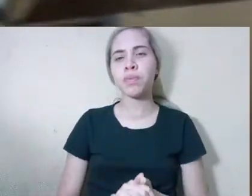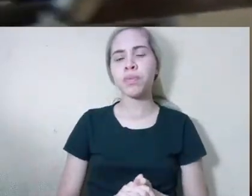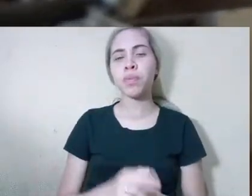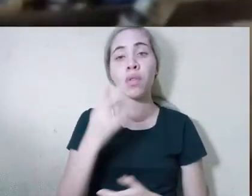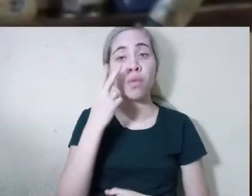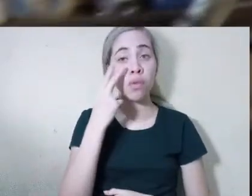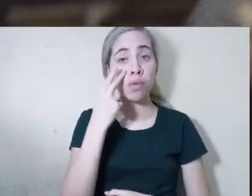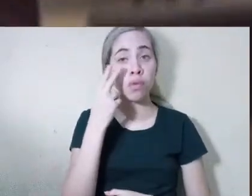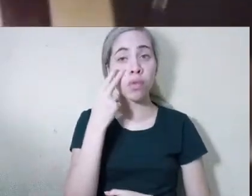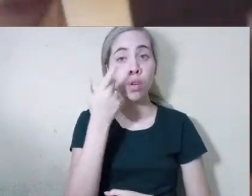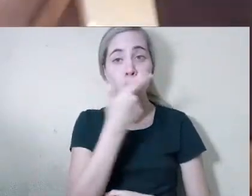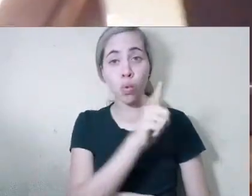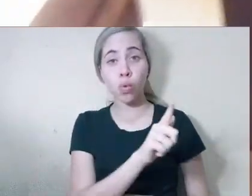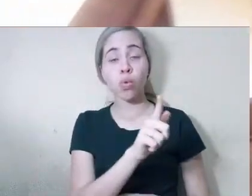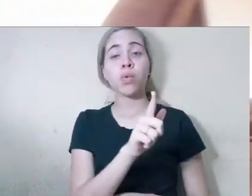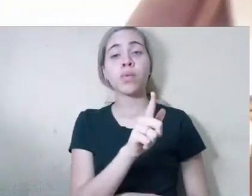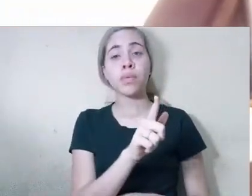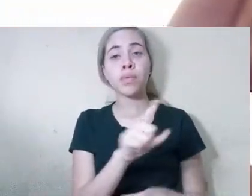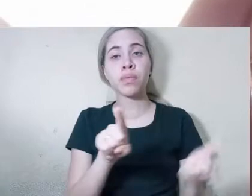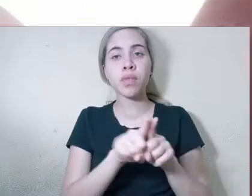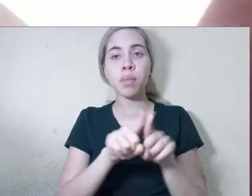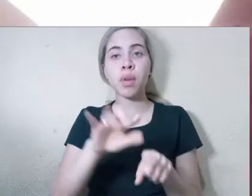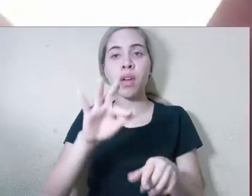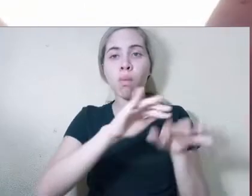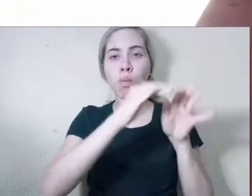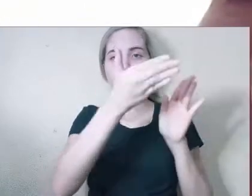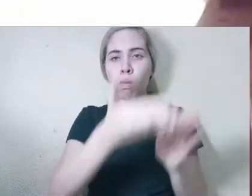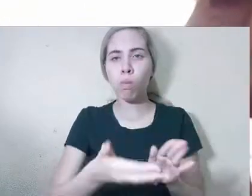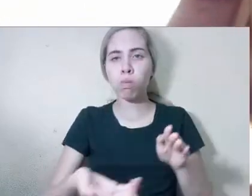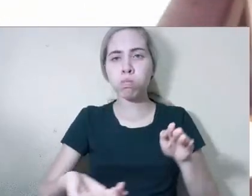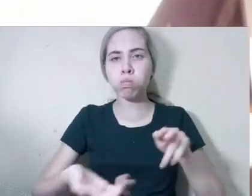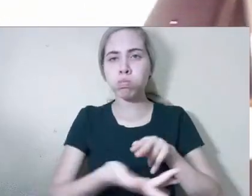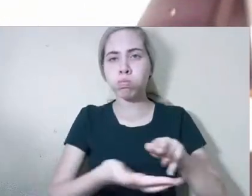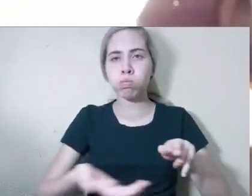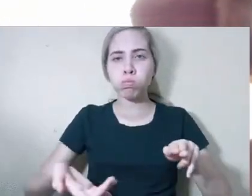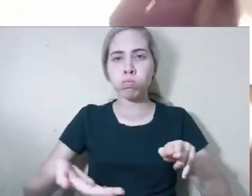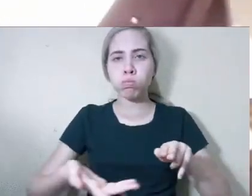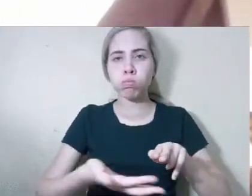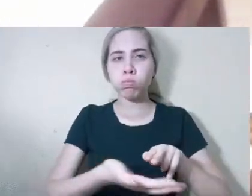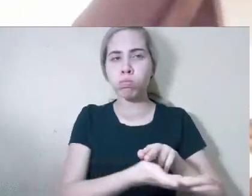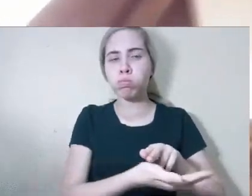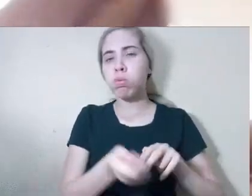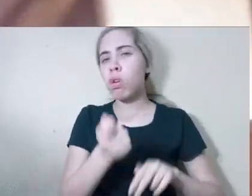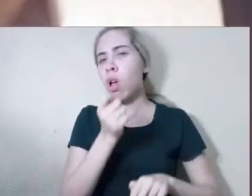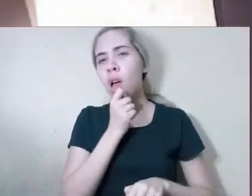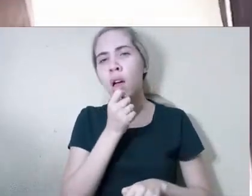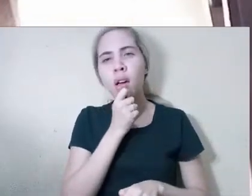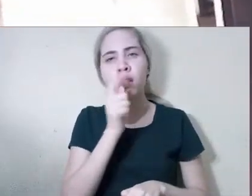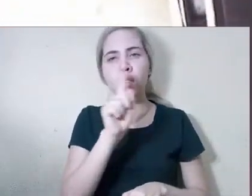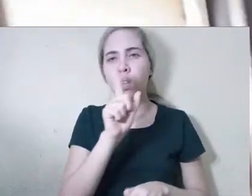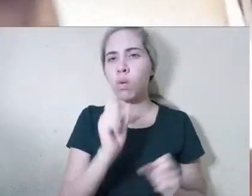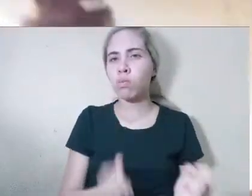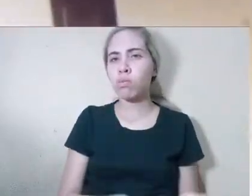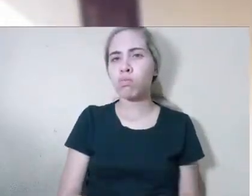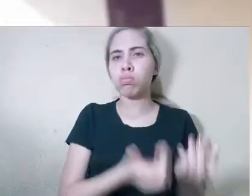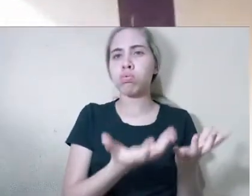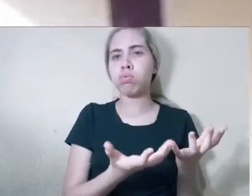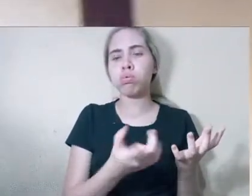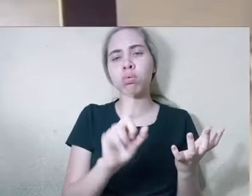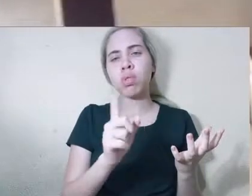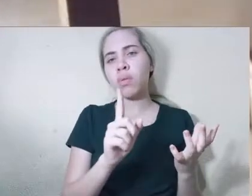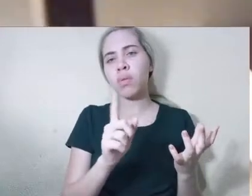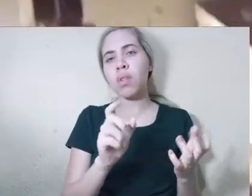Vamos vir para cá. Essa aqui é a forja nova dele, né, Marquinhos? Isso, essa aí nem foi inaugurada. Nunca foi ligada, ó, tá